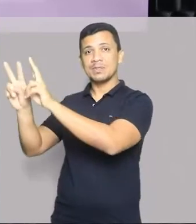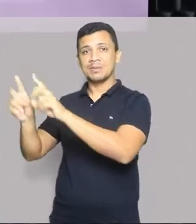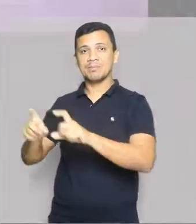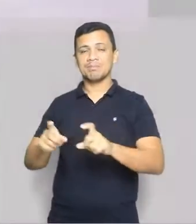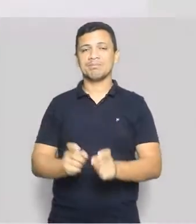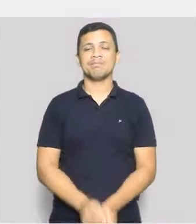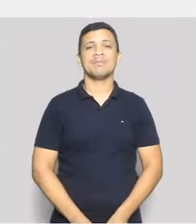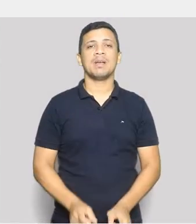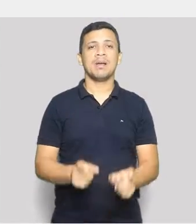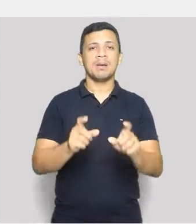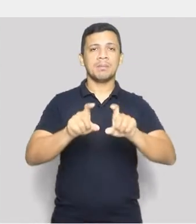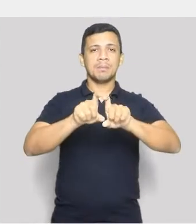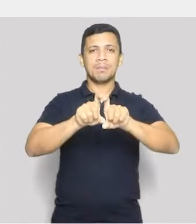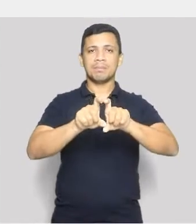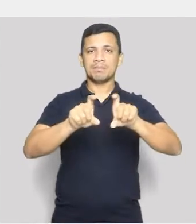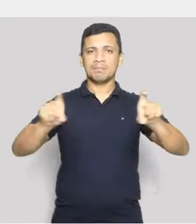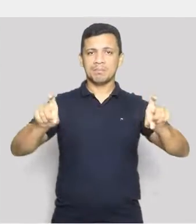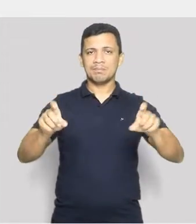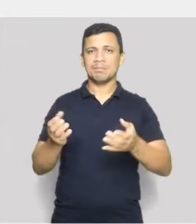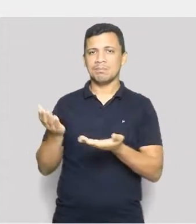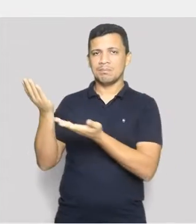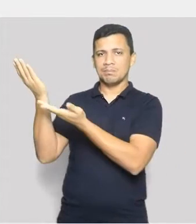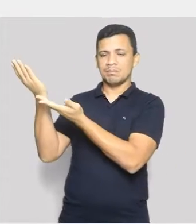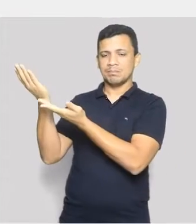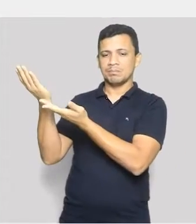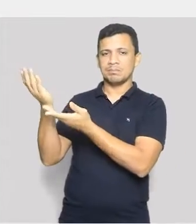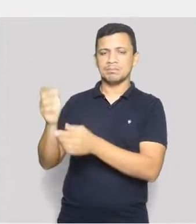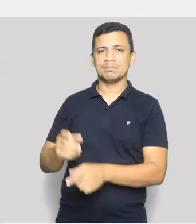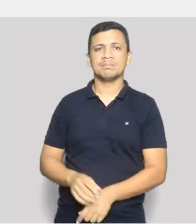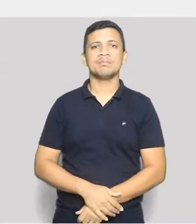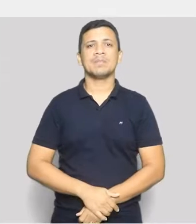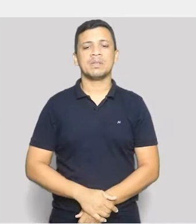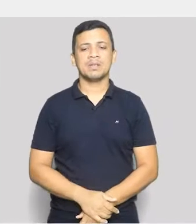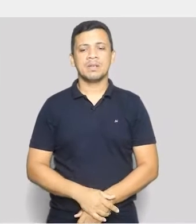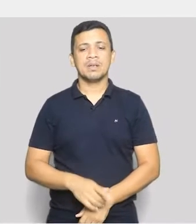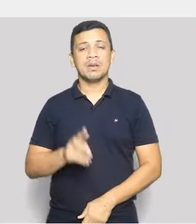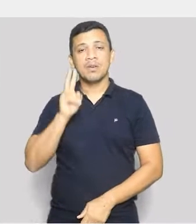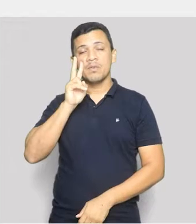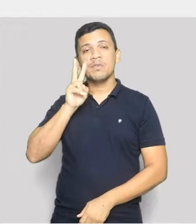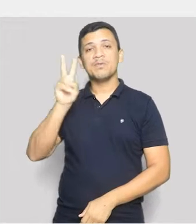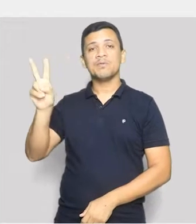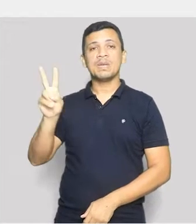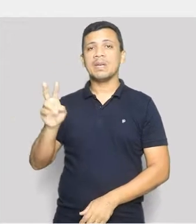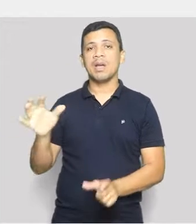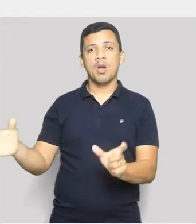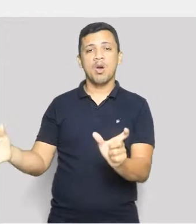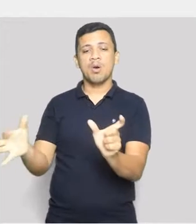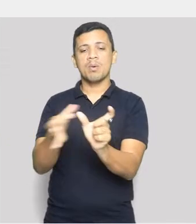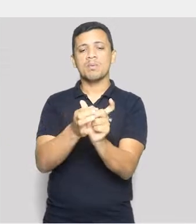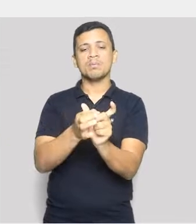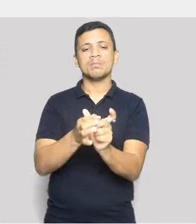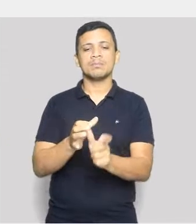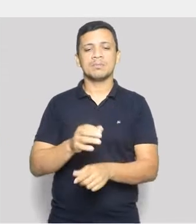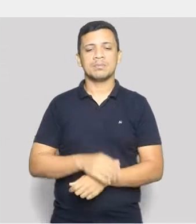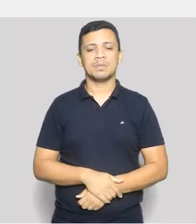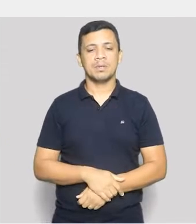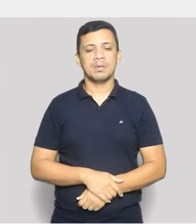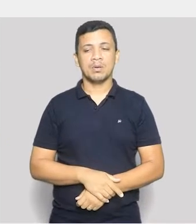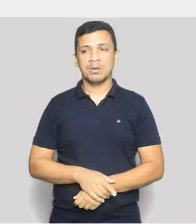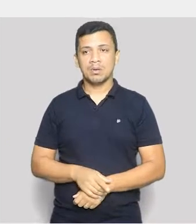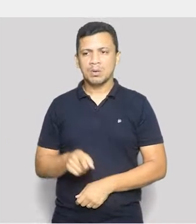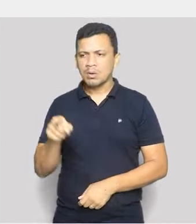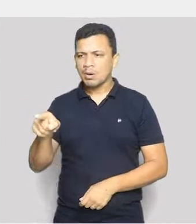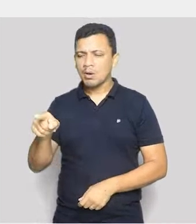Na tira, observem a ocorrência do conectivo adversativo. Olha, ela está